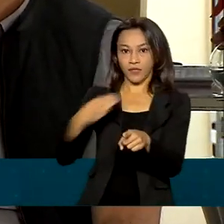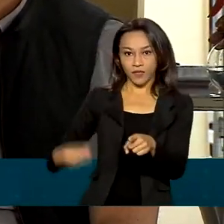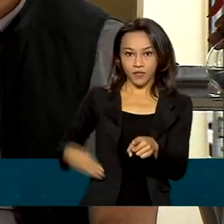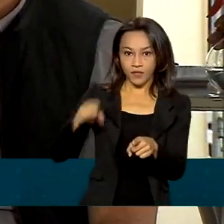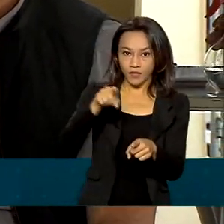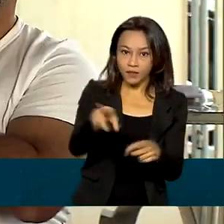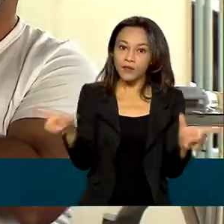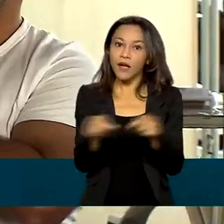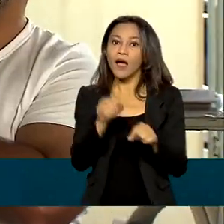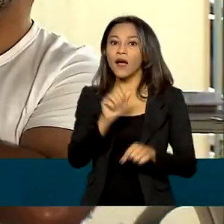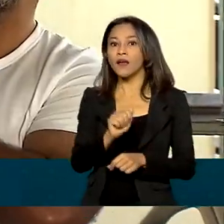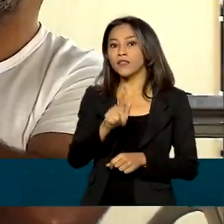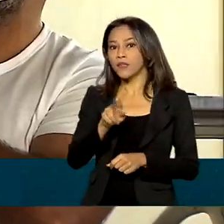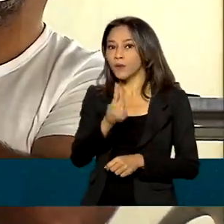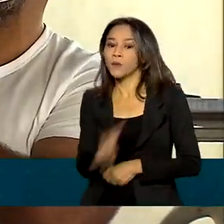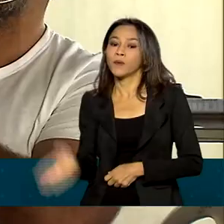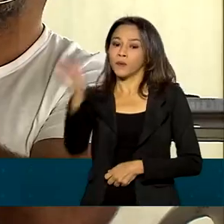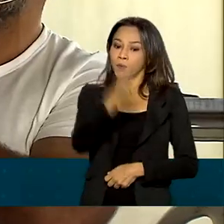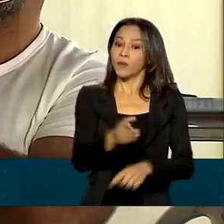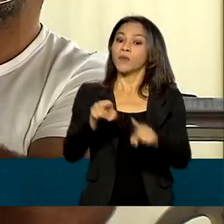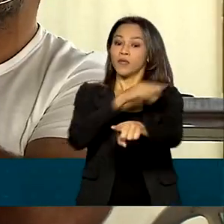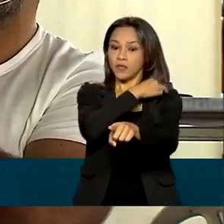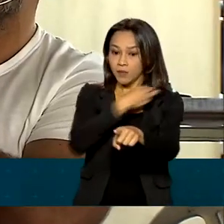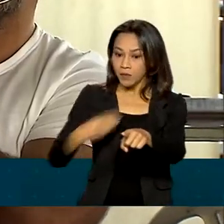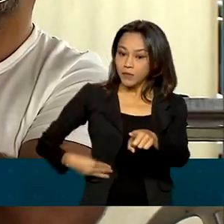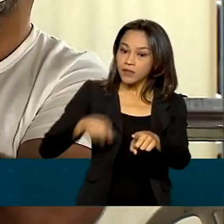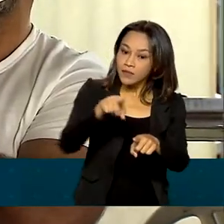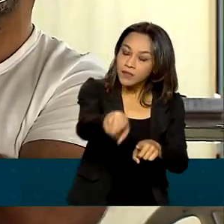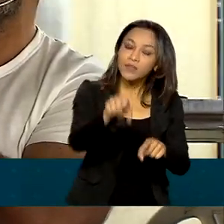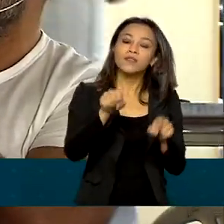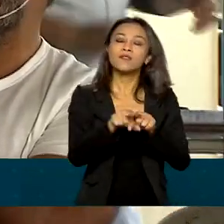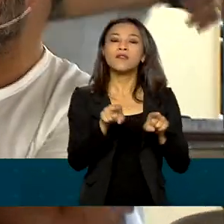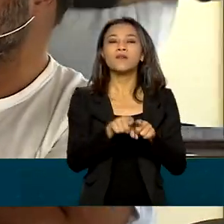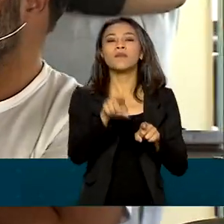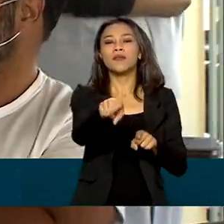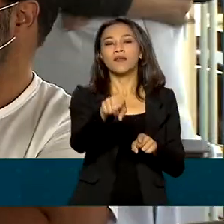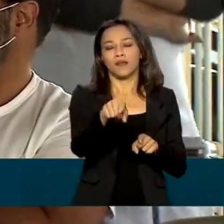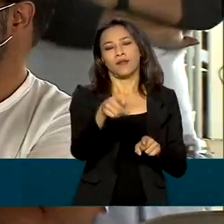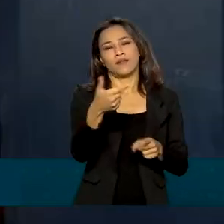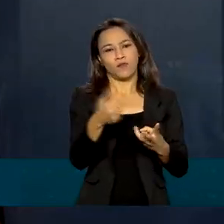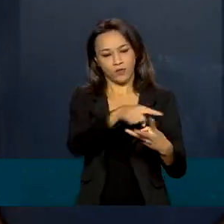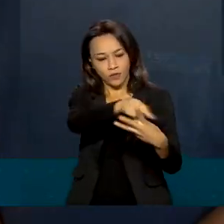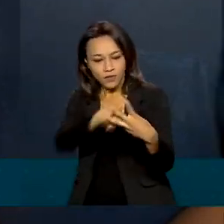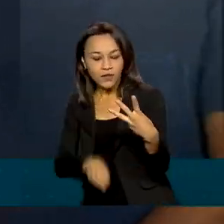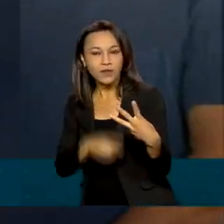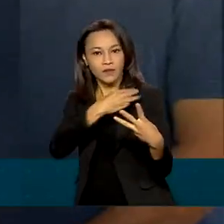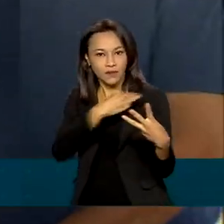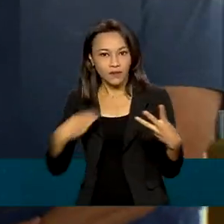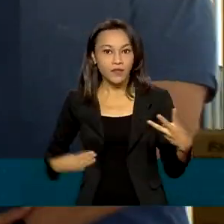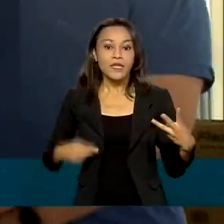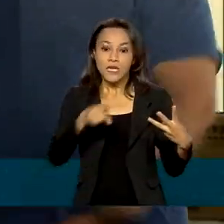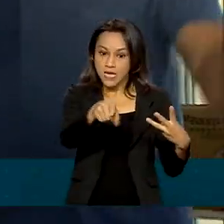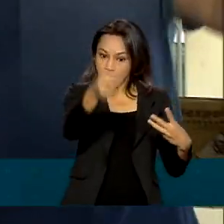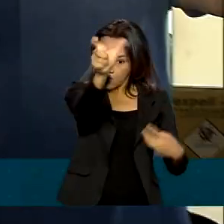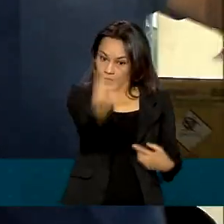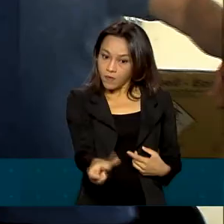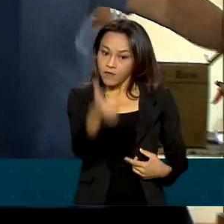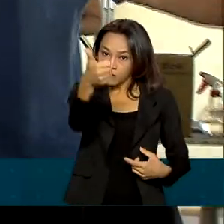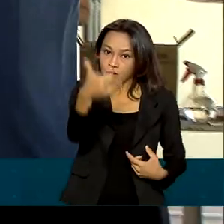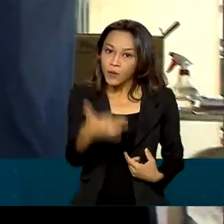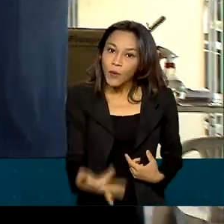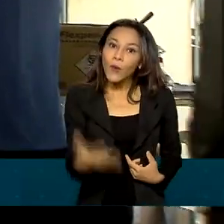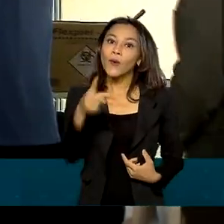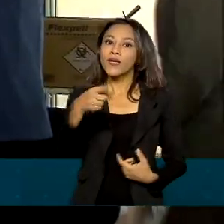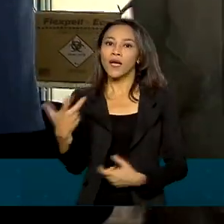André Mendonça, e do Tribunal de Contas da União, Jorge Antônio Francisco. Queiroga destacou que os resultados